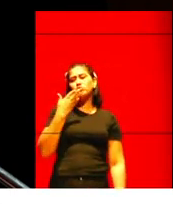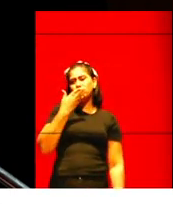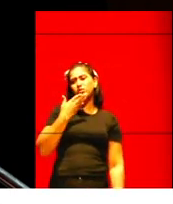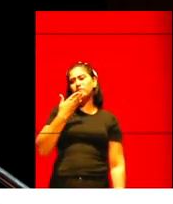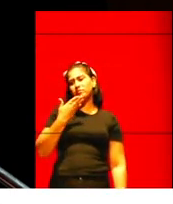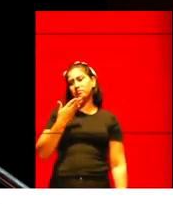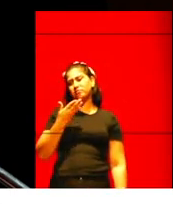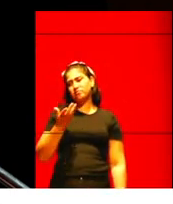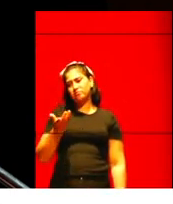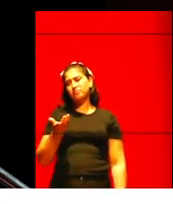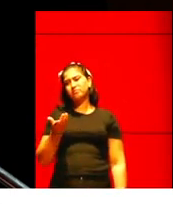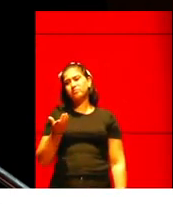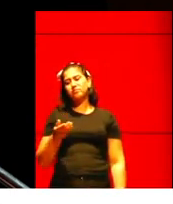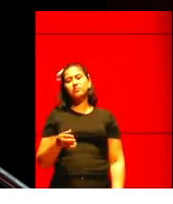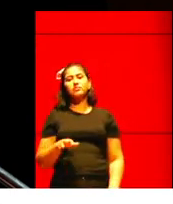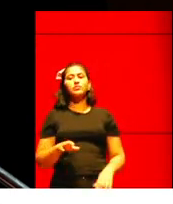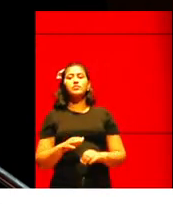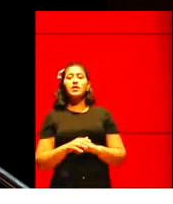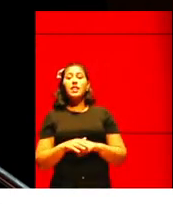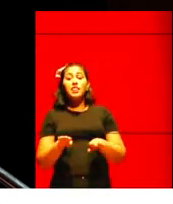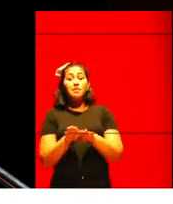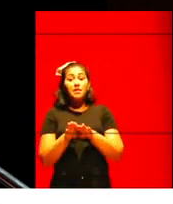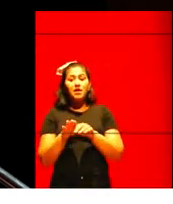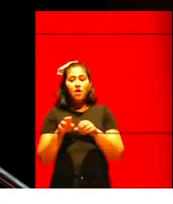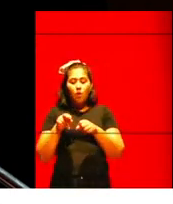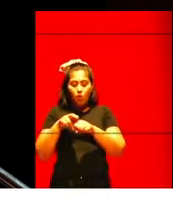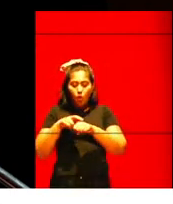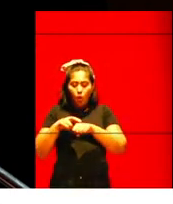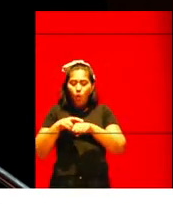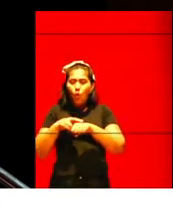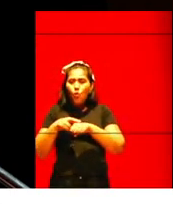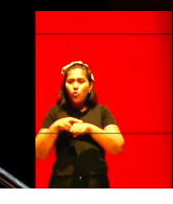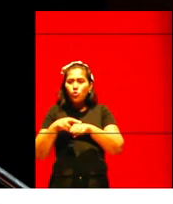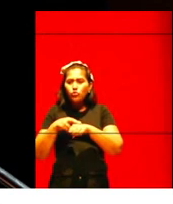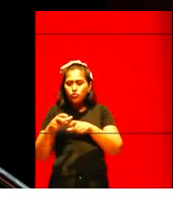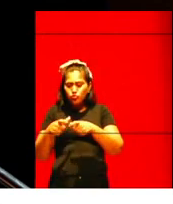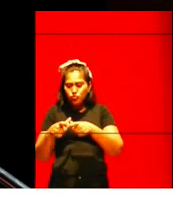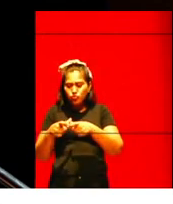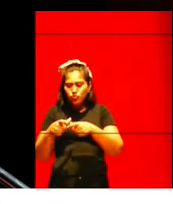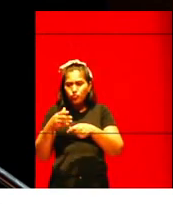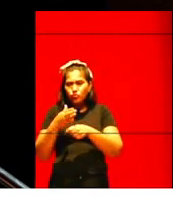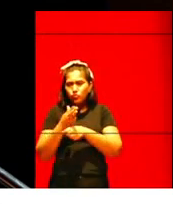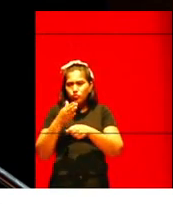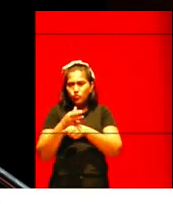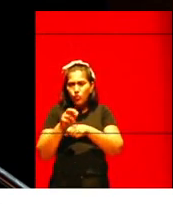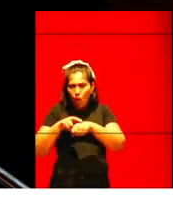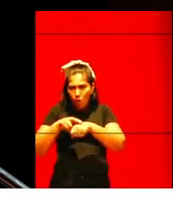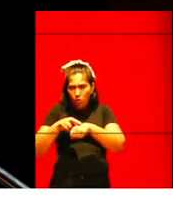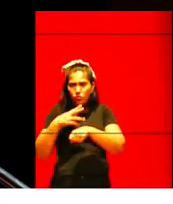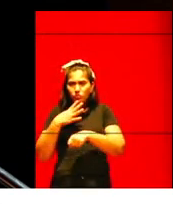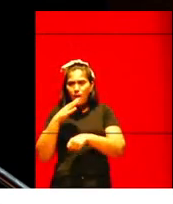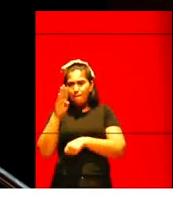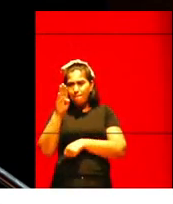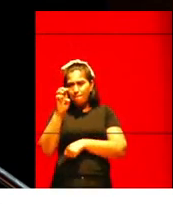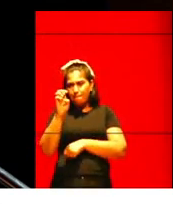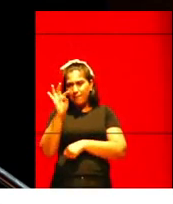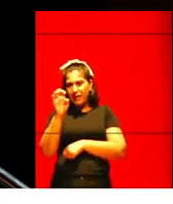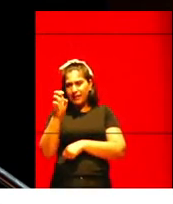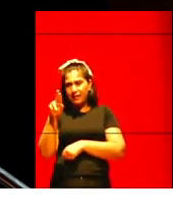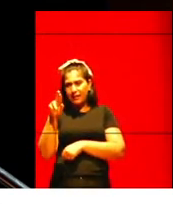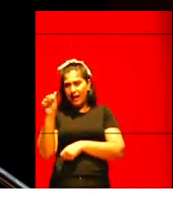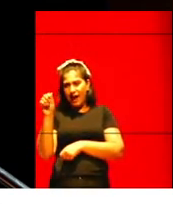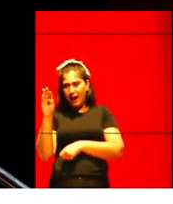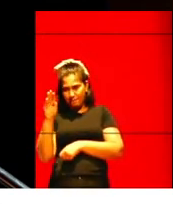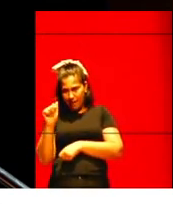cana-de-açúcar, beterraba. Tem grande quantidade de sacarose. É o açúcar, é o carboidrato mais doce. E